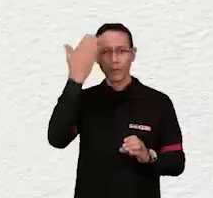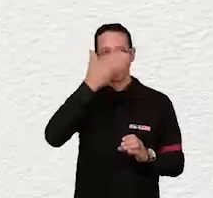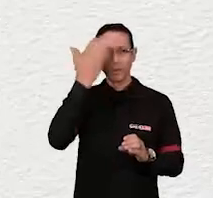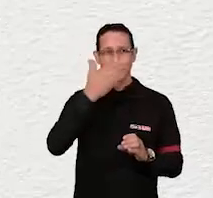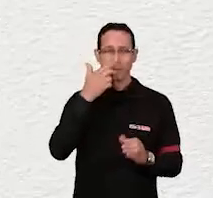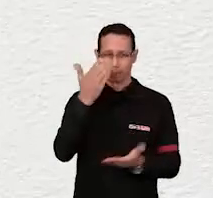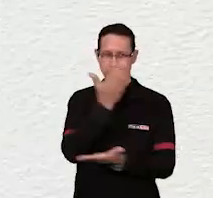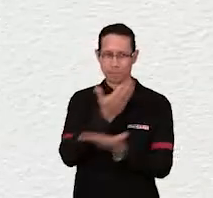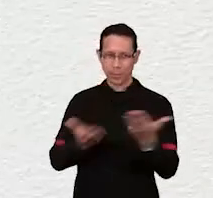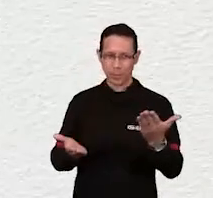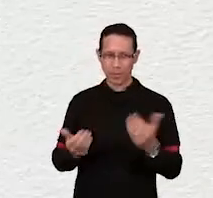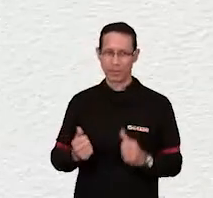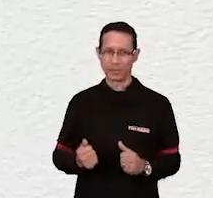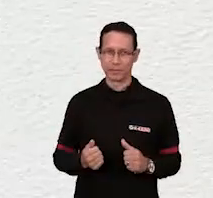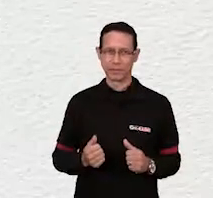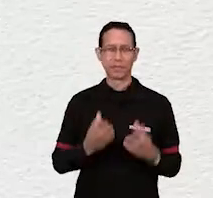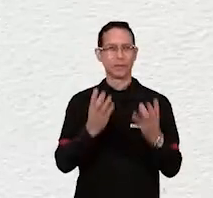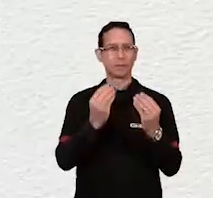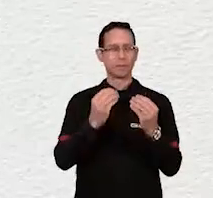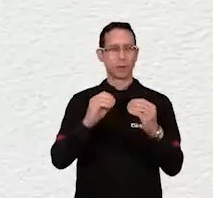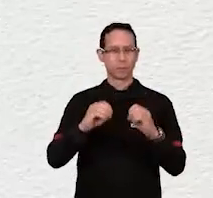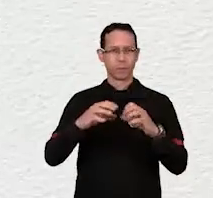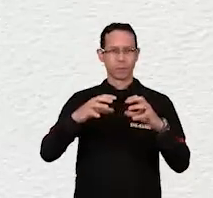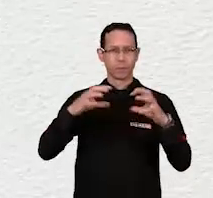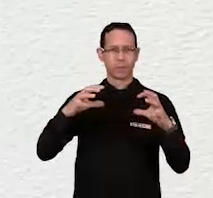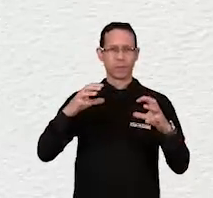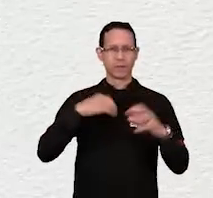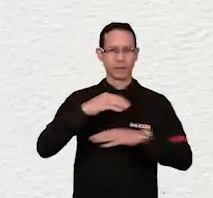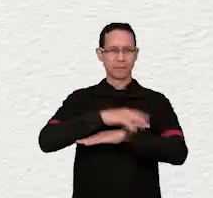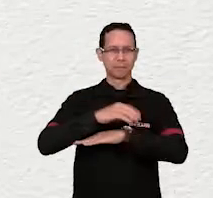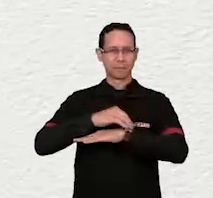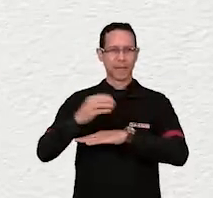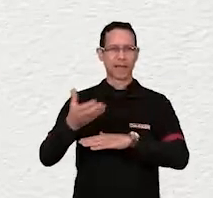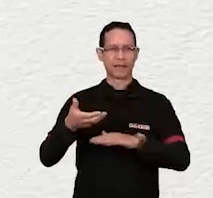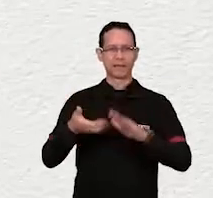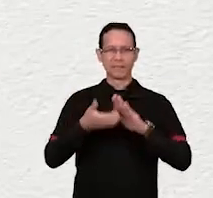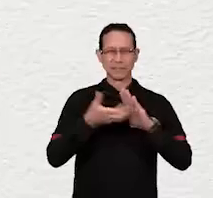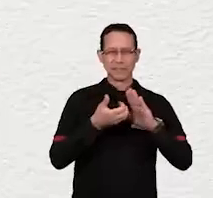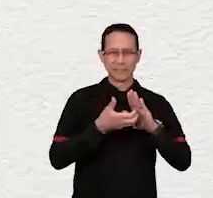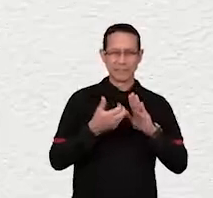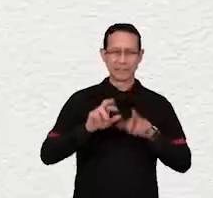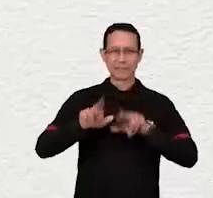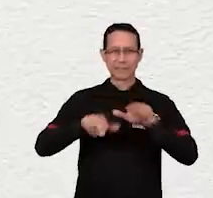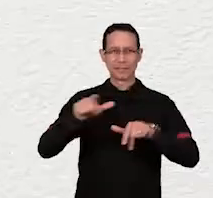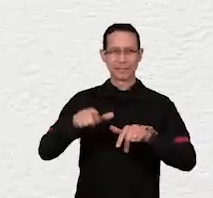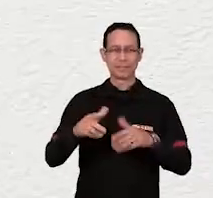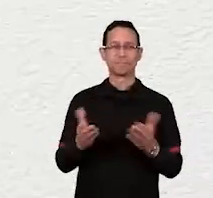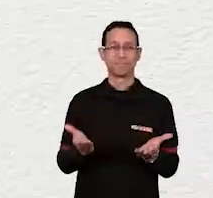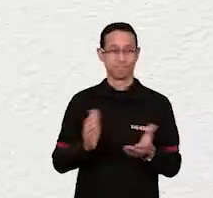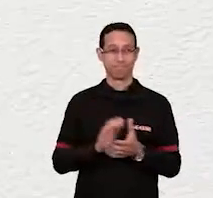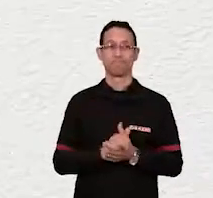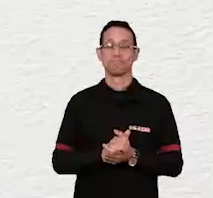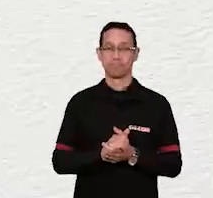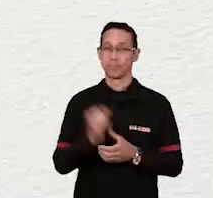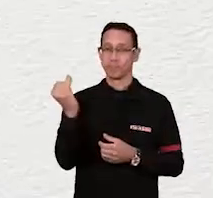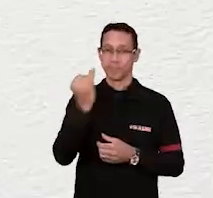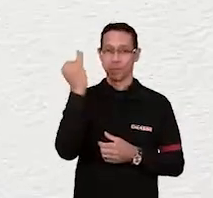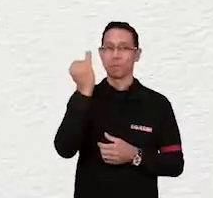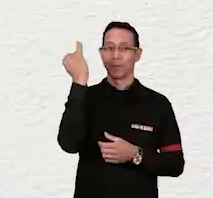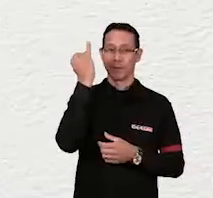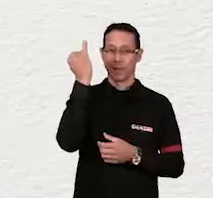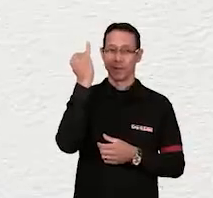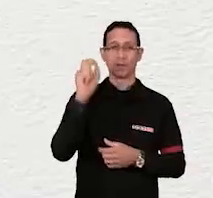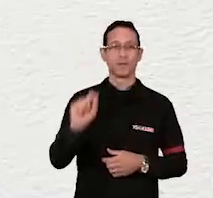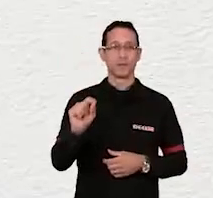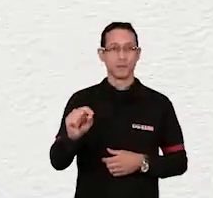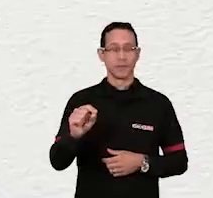já está perdida? Com muita hiperqueratose, descamação, já estenosando. E um ponto importante é